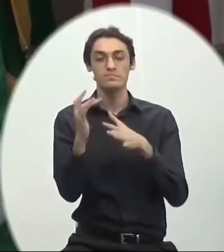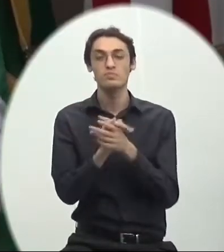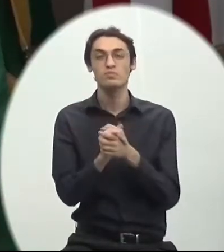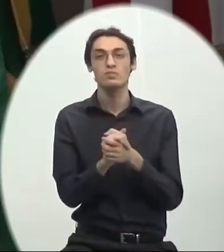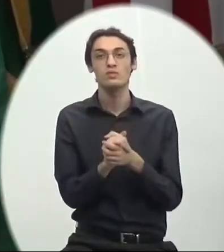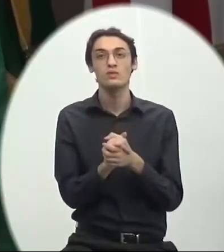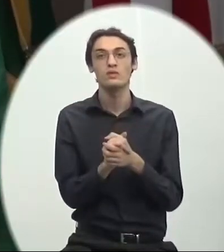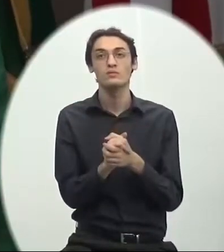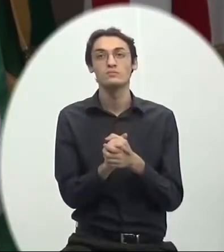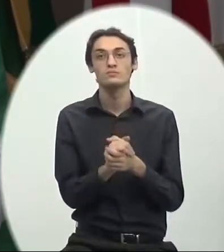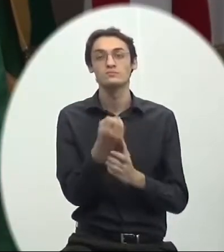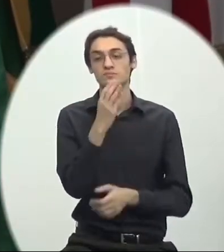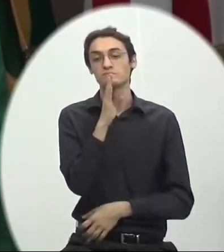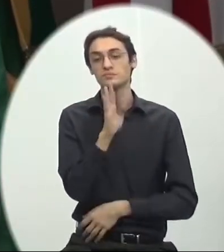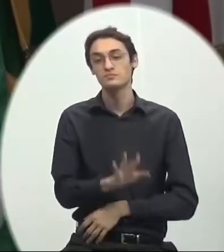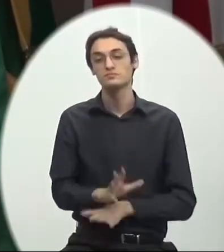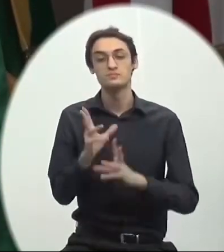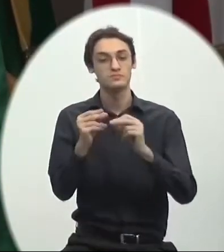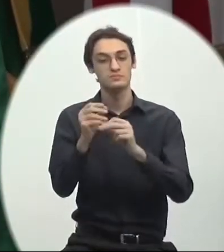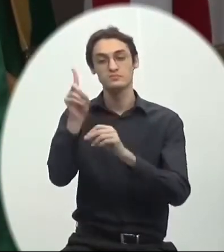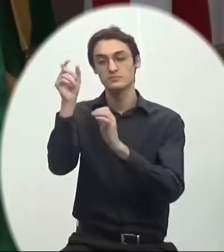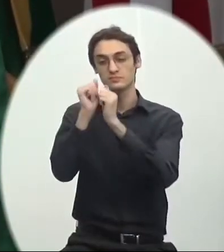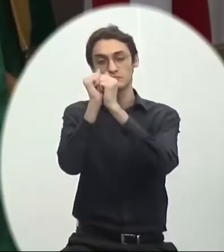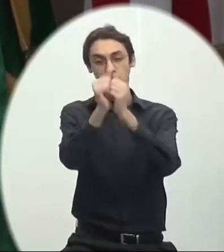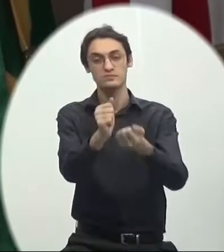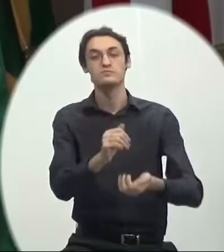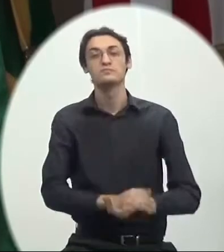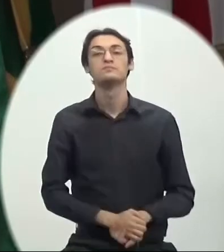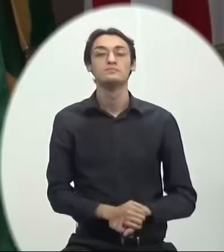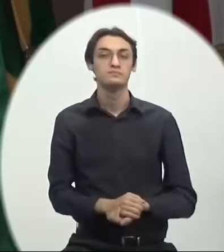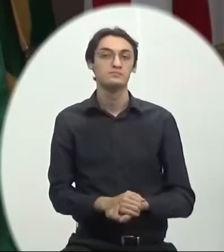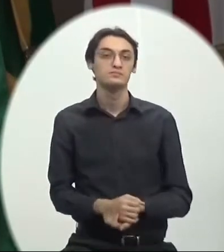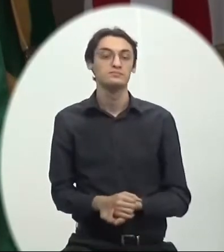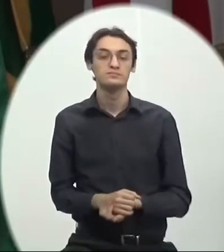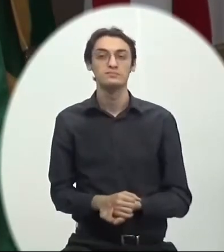sociais, meu boa tarde a todos, shalom a todos.